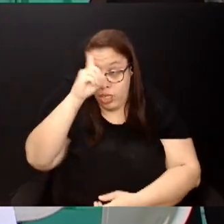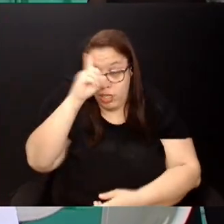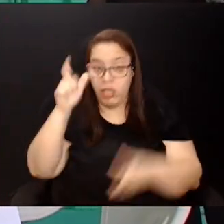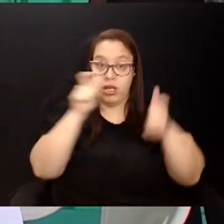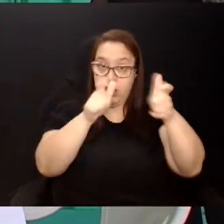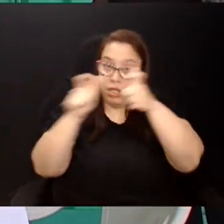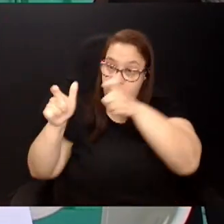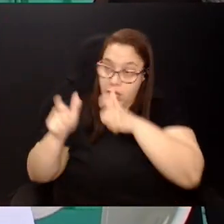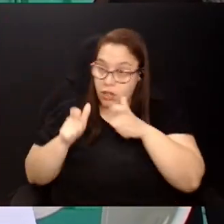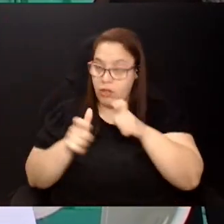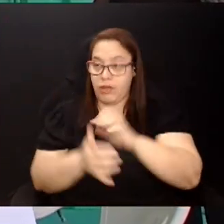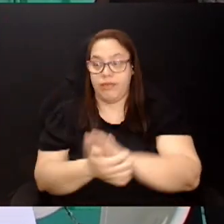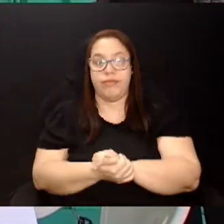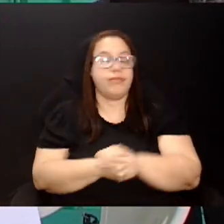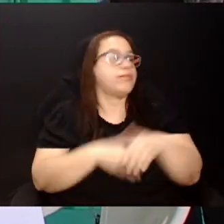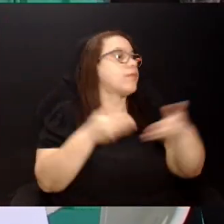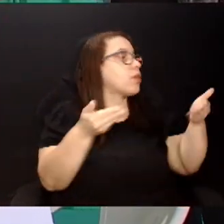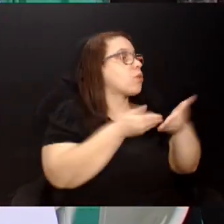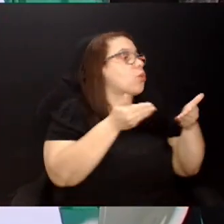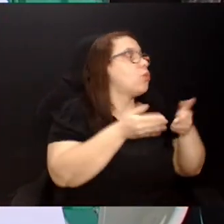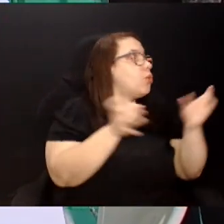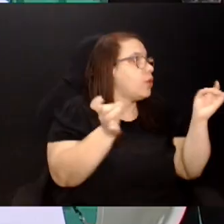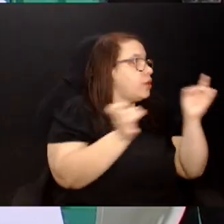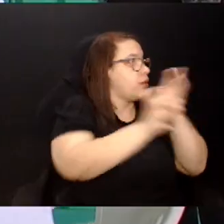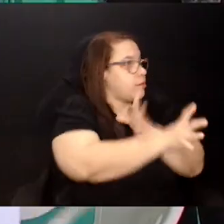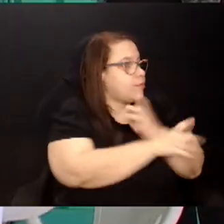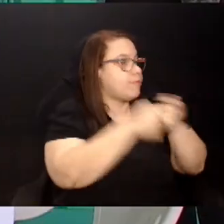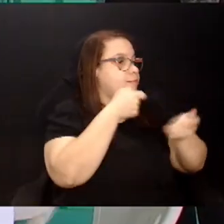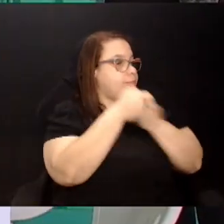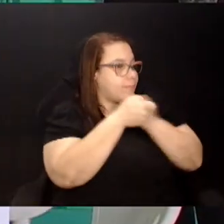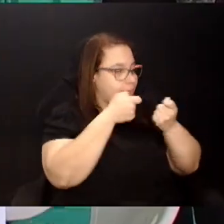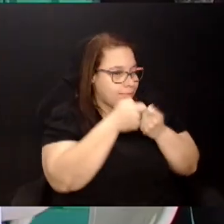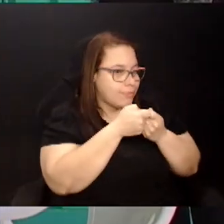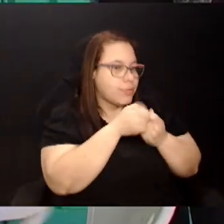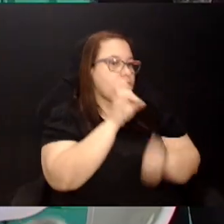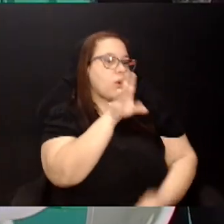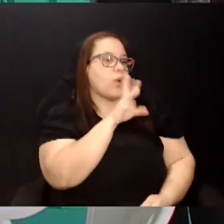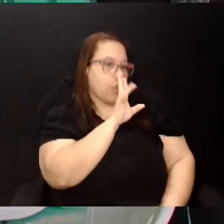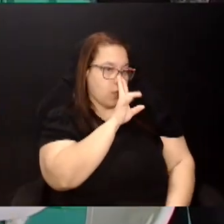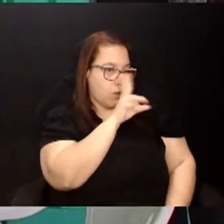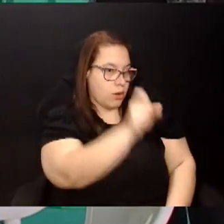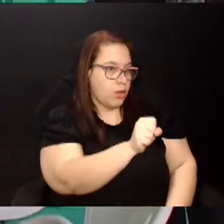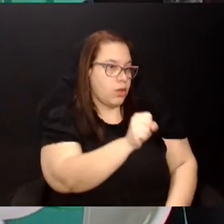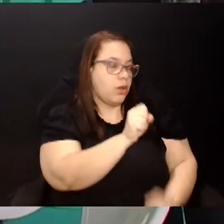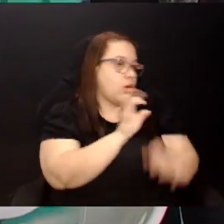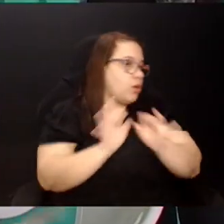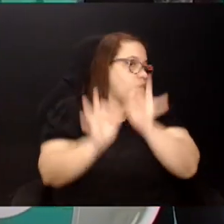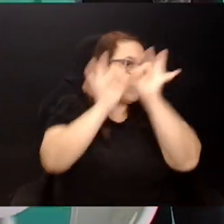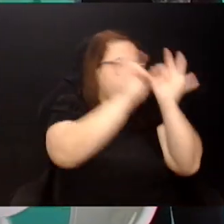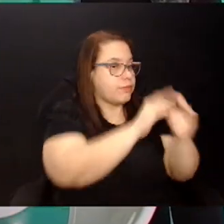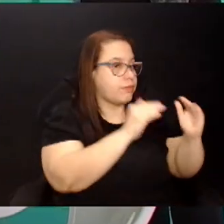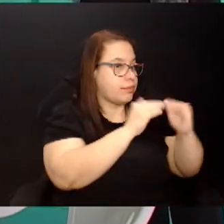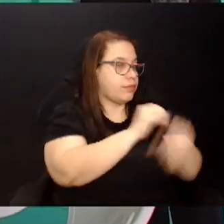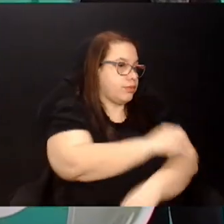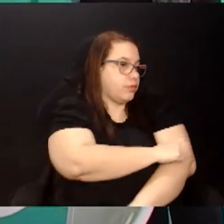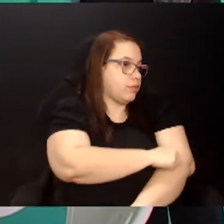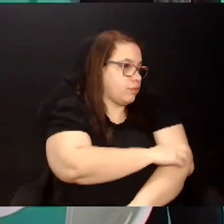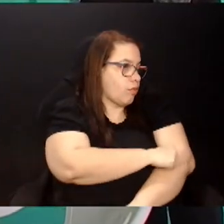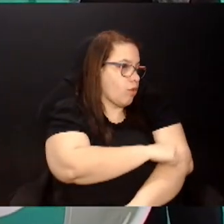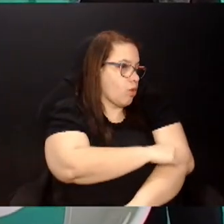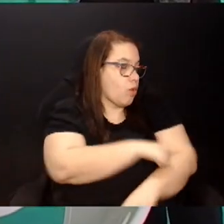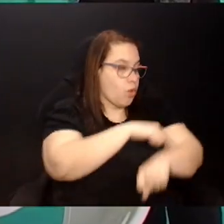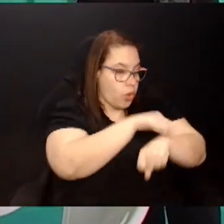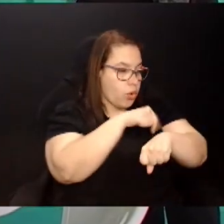unidade. E agora, para finalizar a nossa entrevista, então, só para reforçar para quem está nos acompanhando em casa, horário de funcionamento,